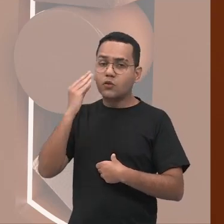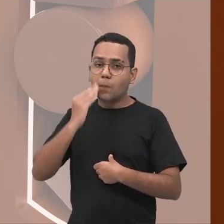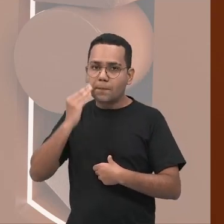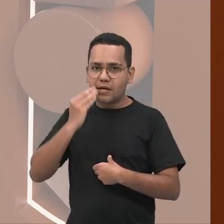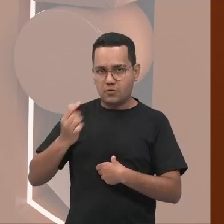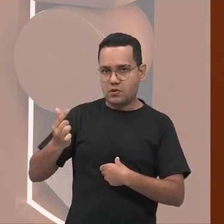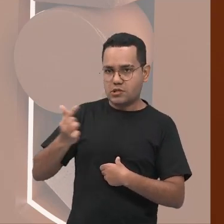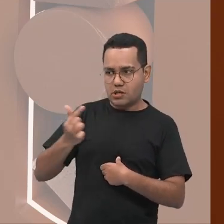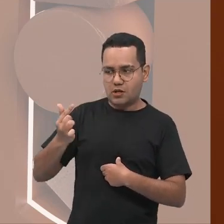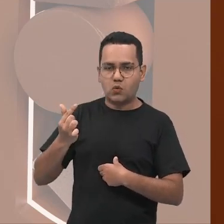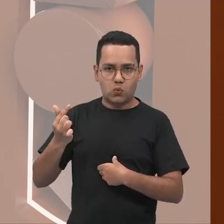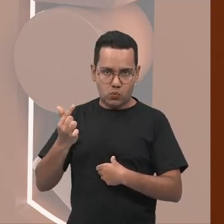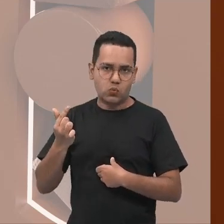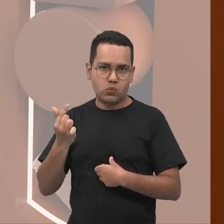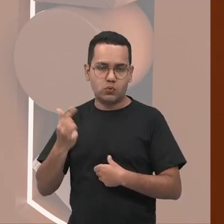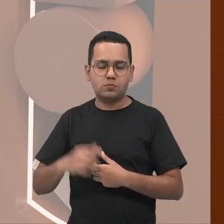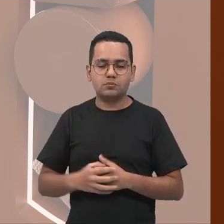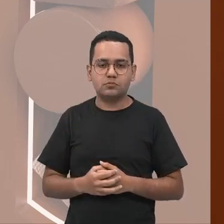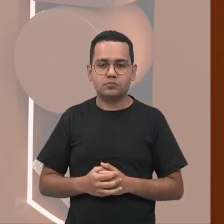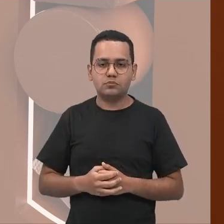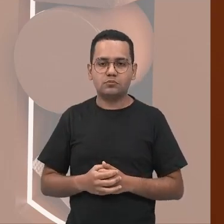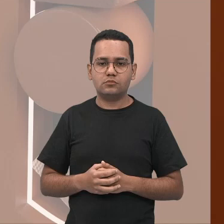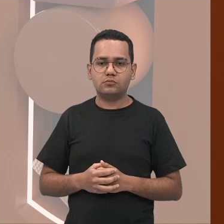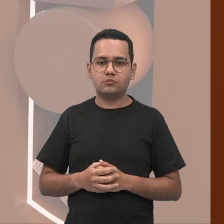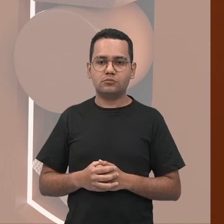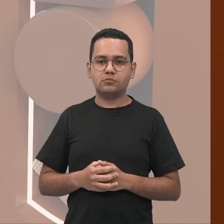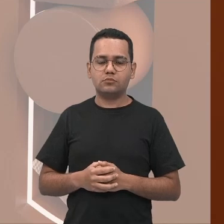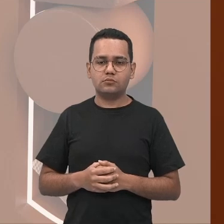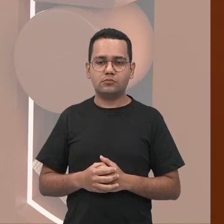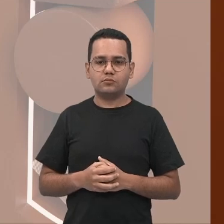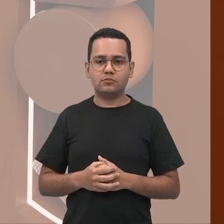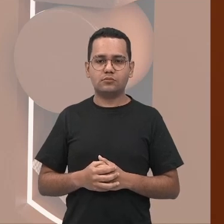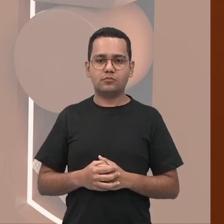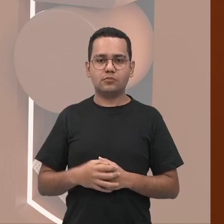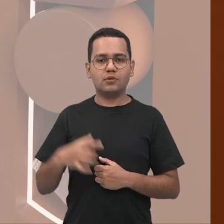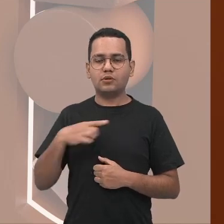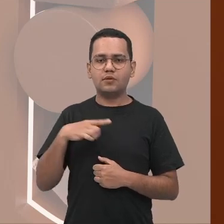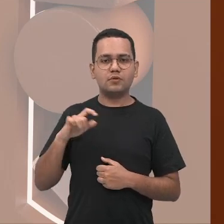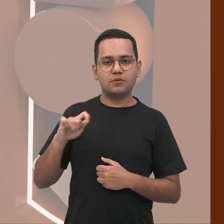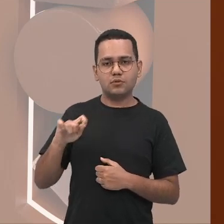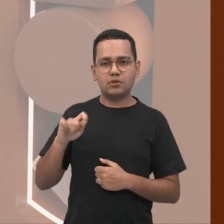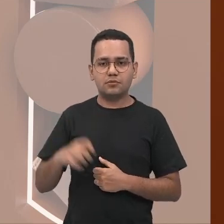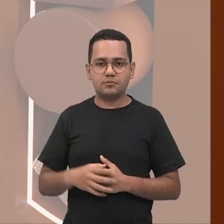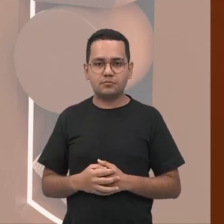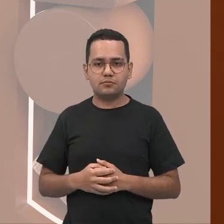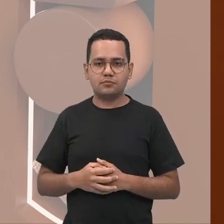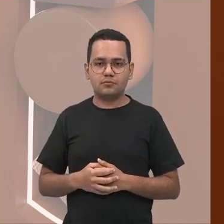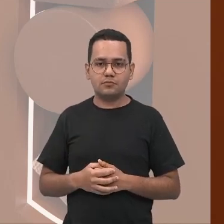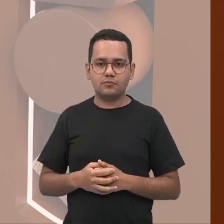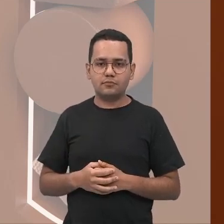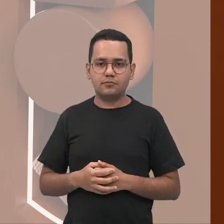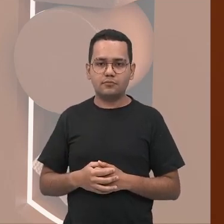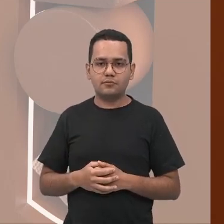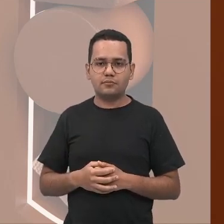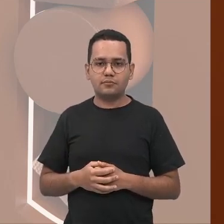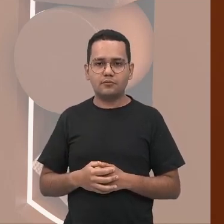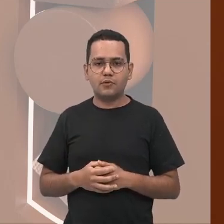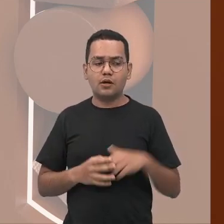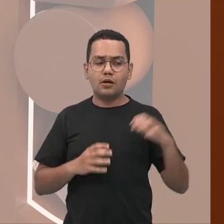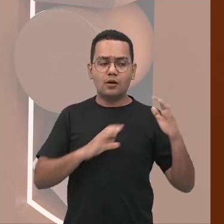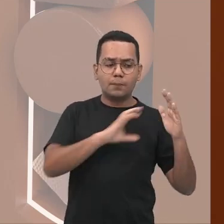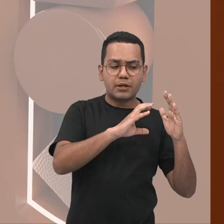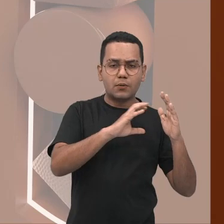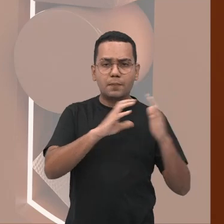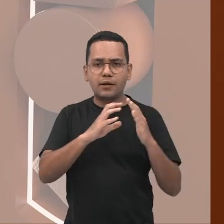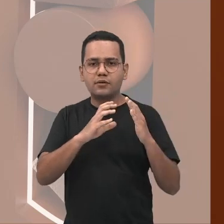tornar o imperador Dom Pedro II, ela se dá exatamente para conciliar os dois grupos, né, para